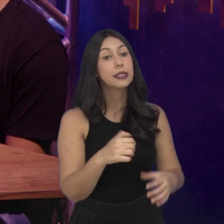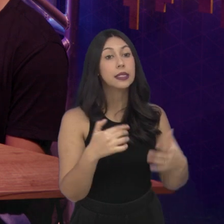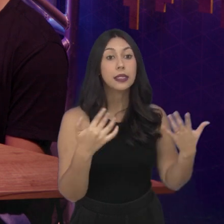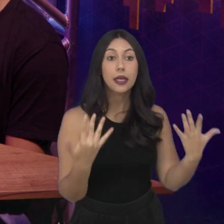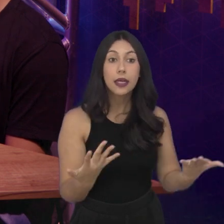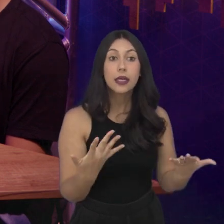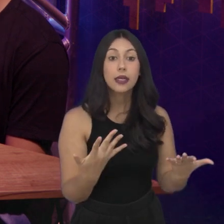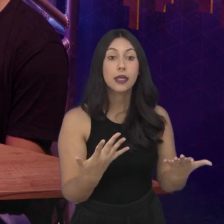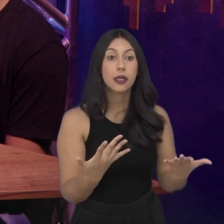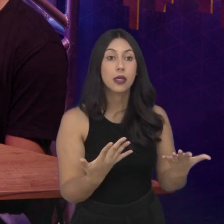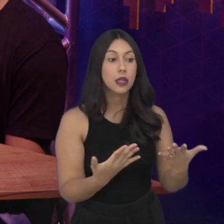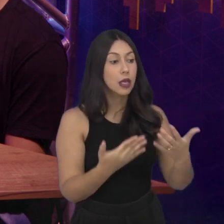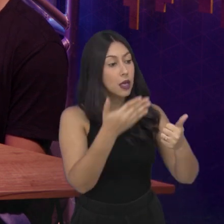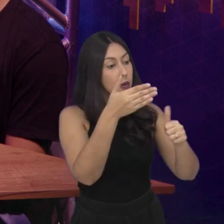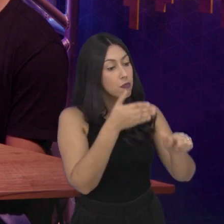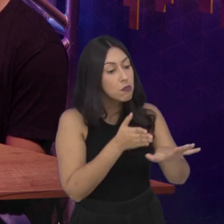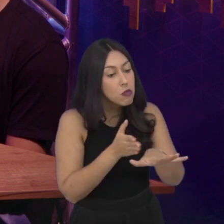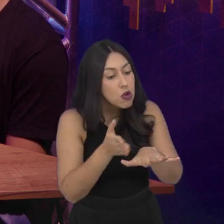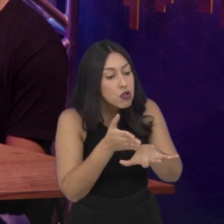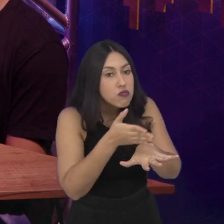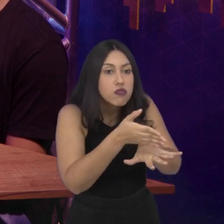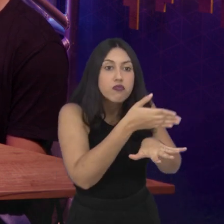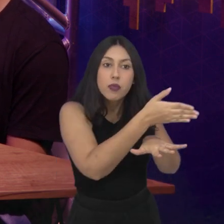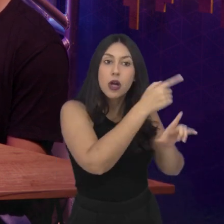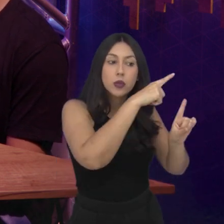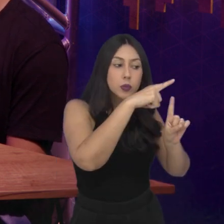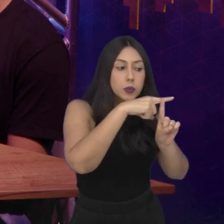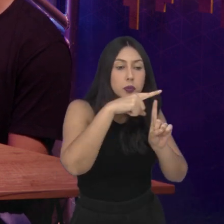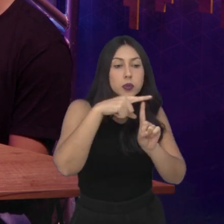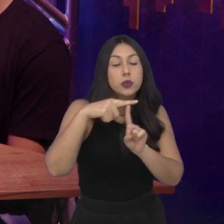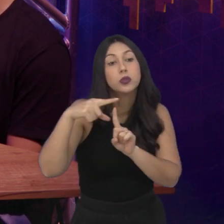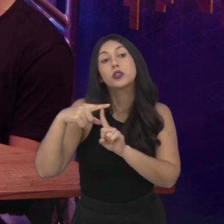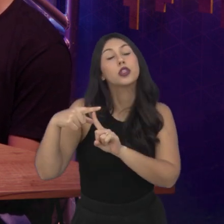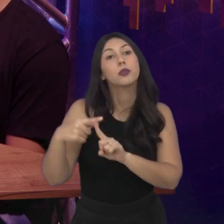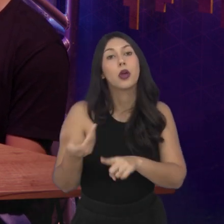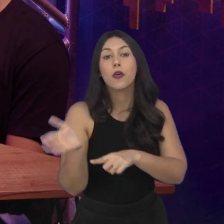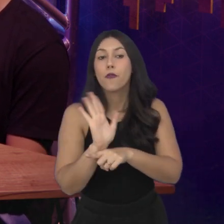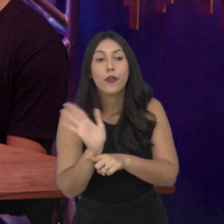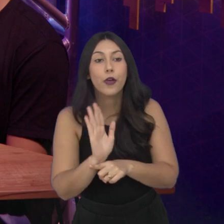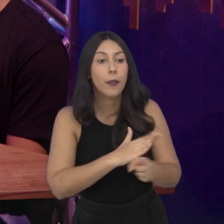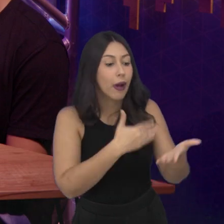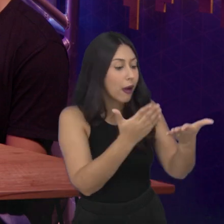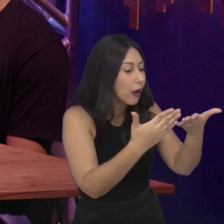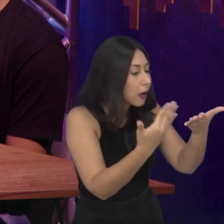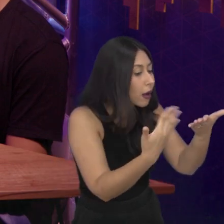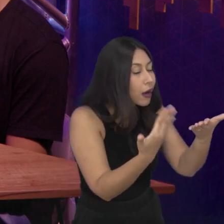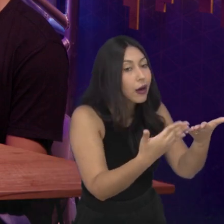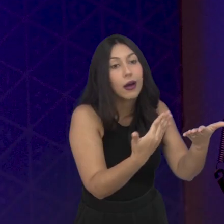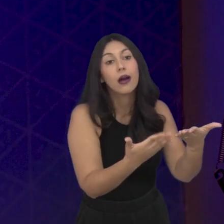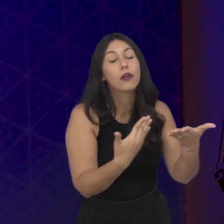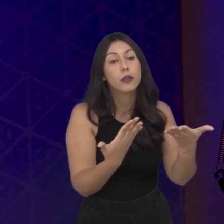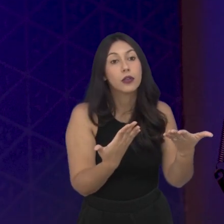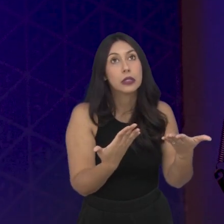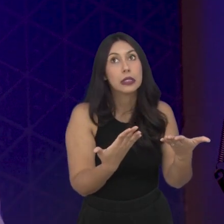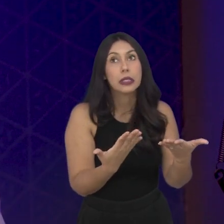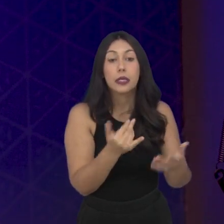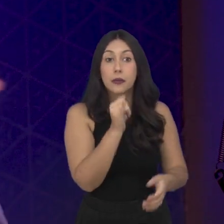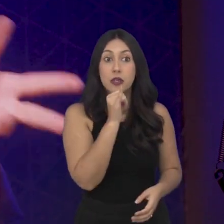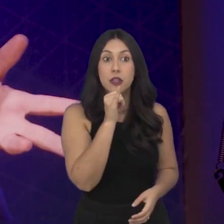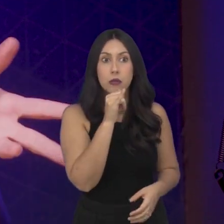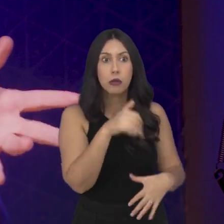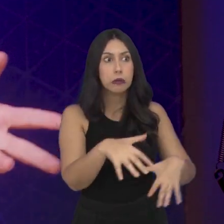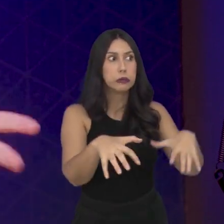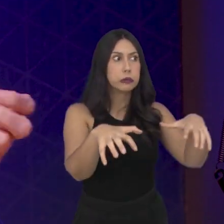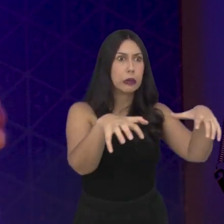gente vai tendo essa outra subdivisão que seriam esses gêneros, né? Que a gente coloca nos filmes, nos livros. E, por exemplo,